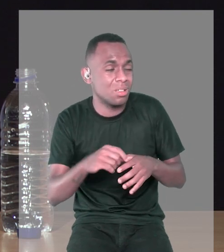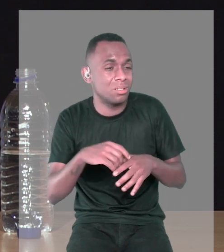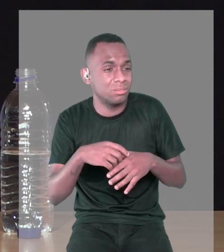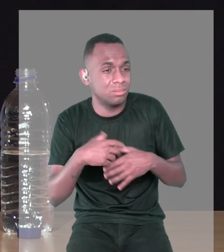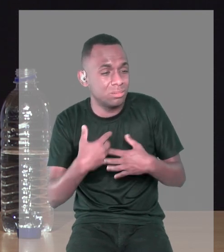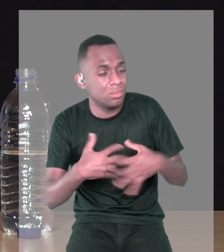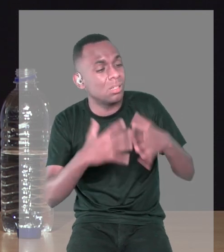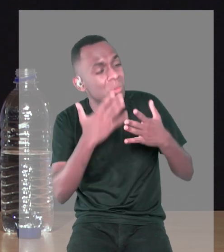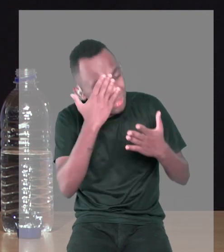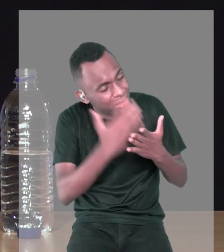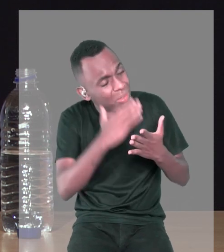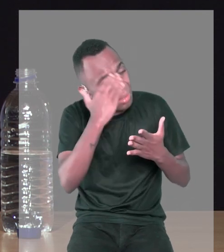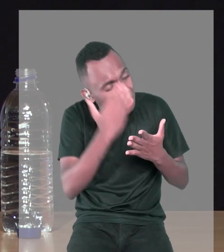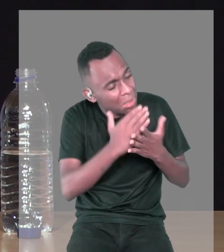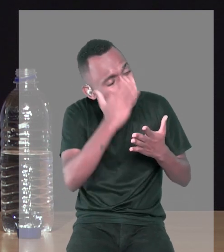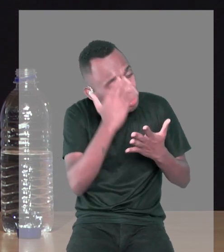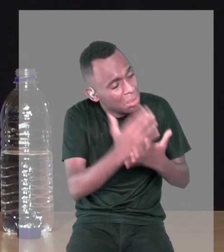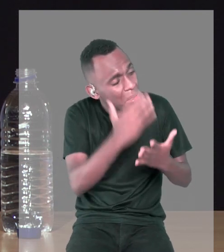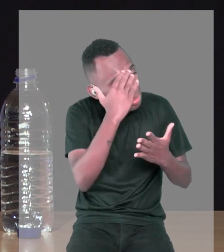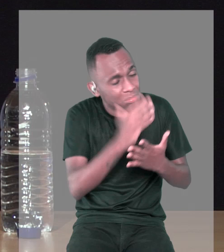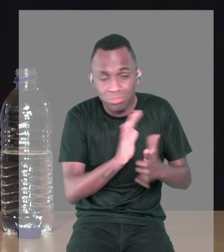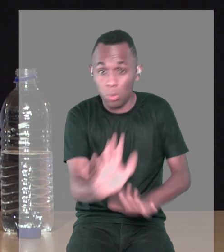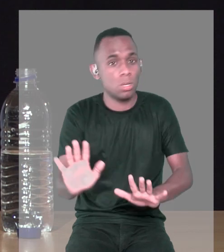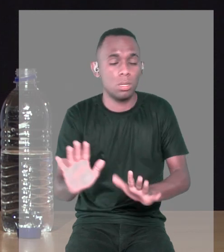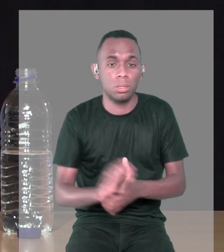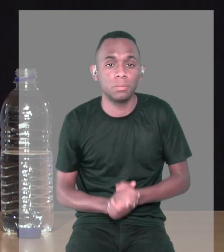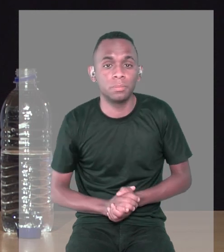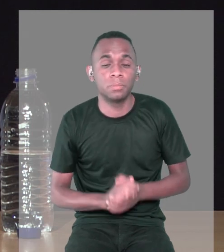se deixar arrastar por essa lógica.